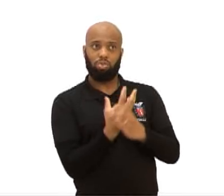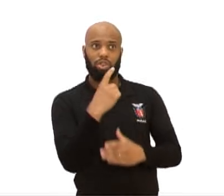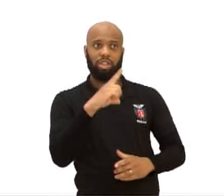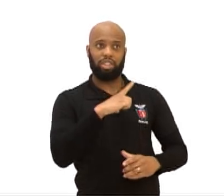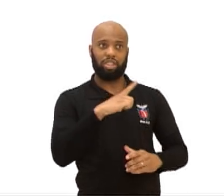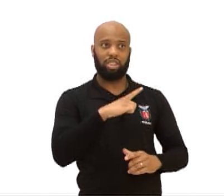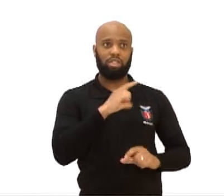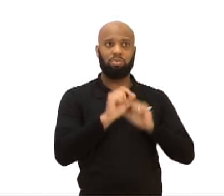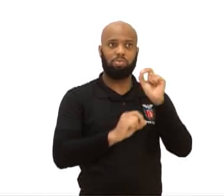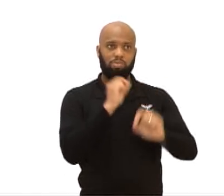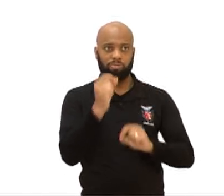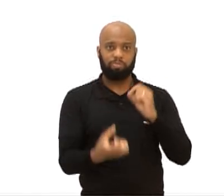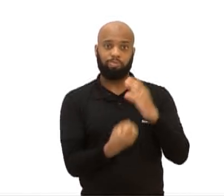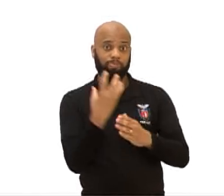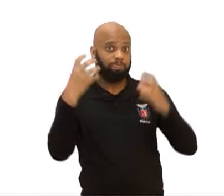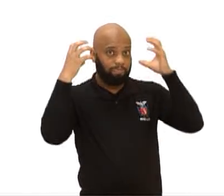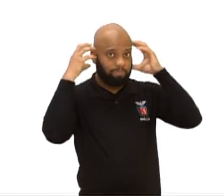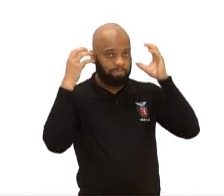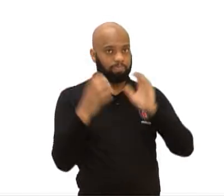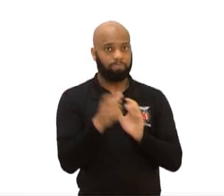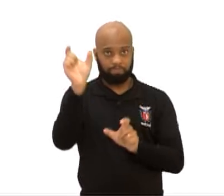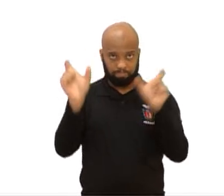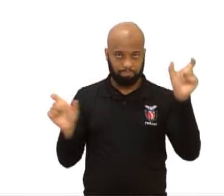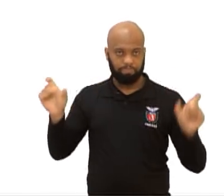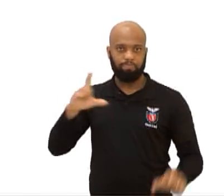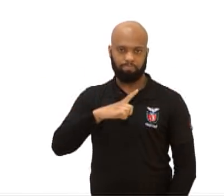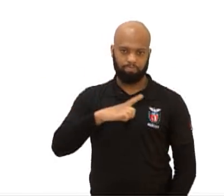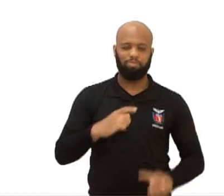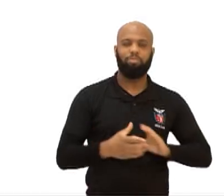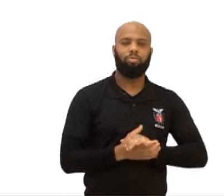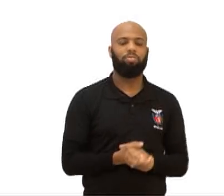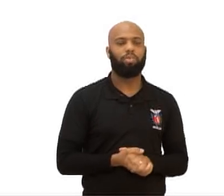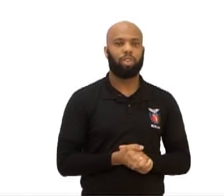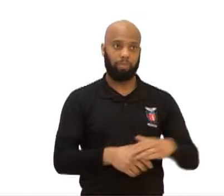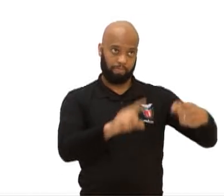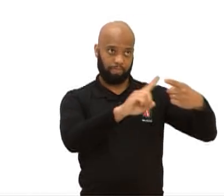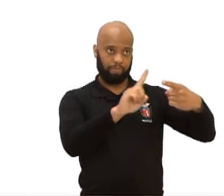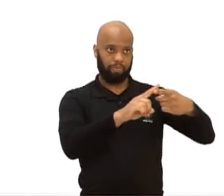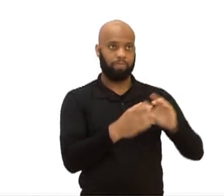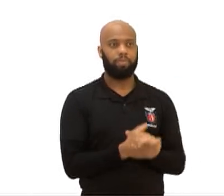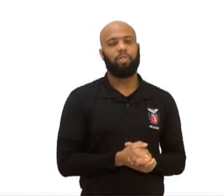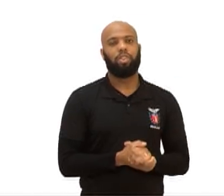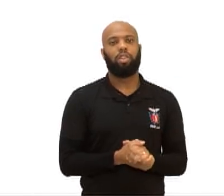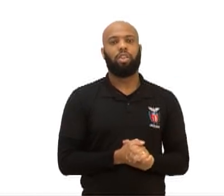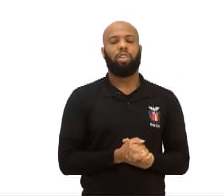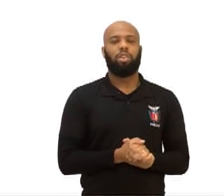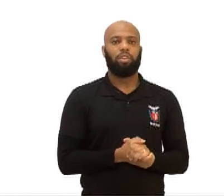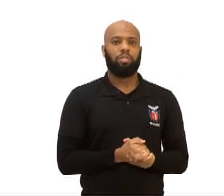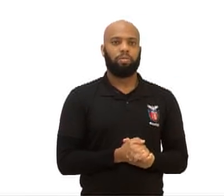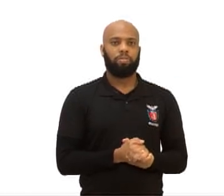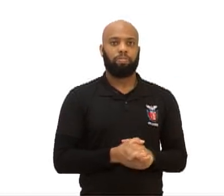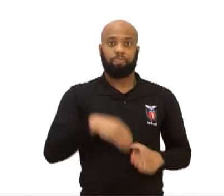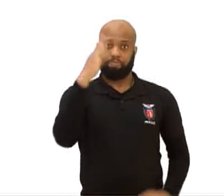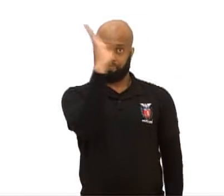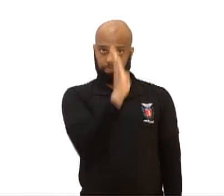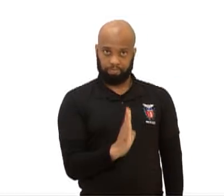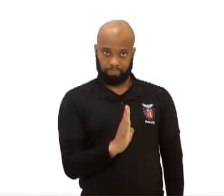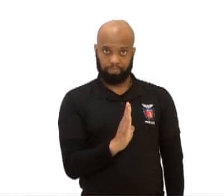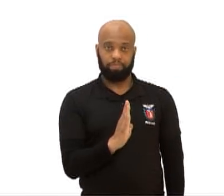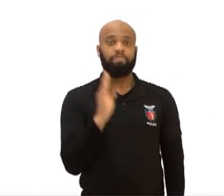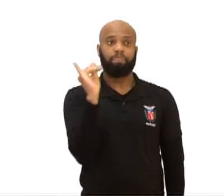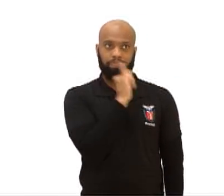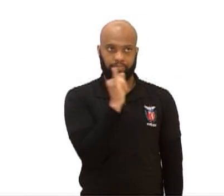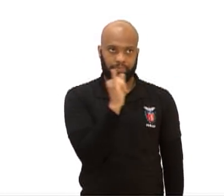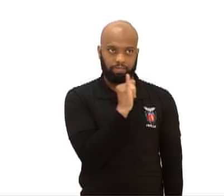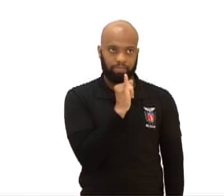apontados como os inventores do rádio, das pessoas que são apontadas como os inventores do rádio. Primeira alternativa,